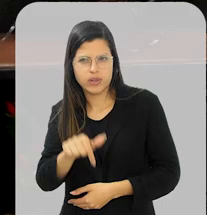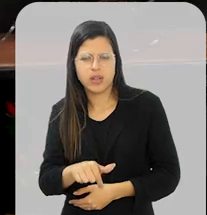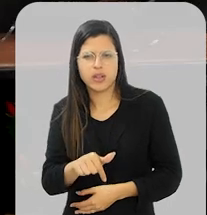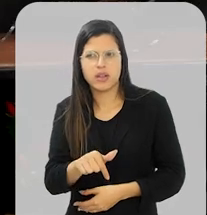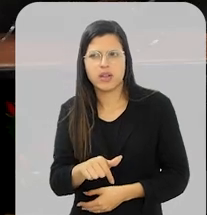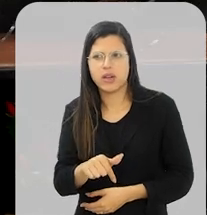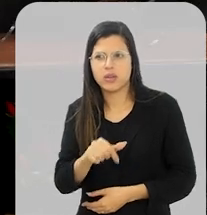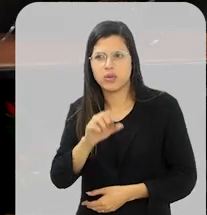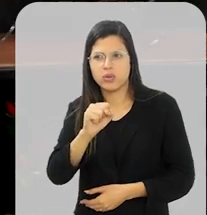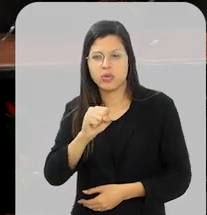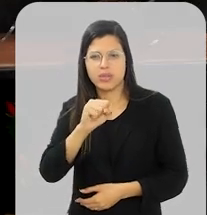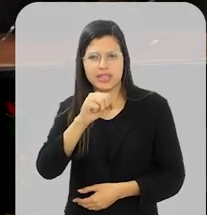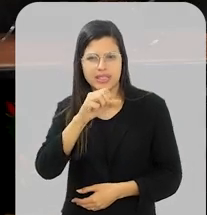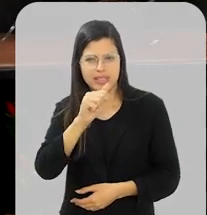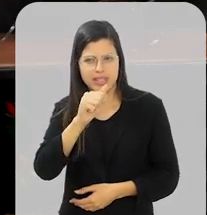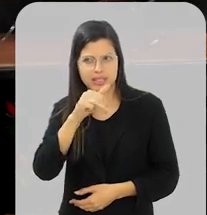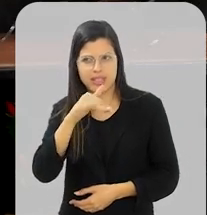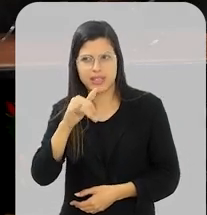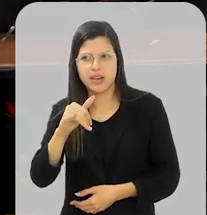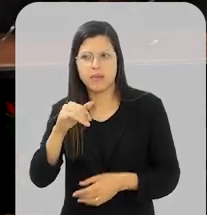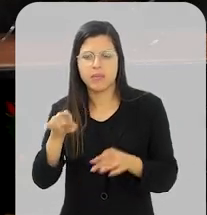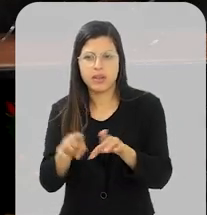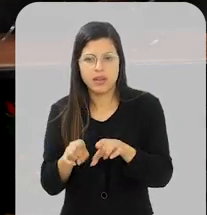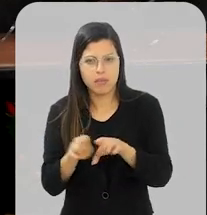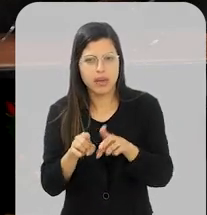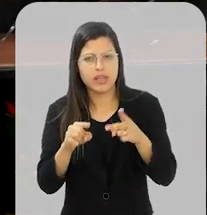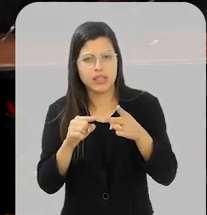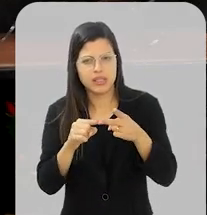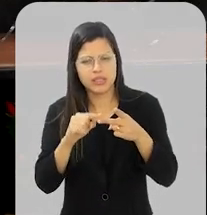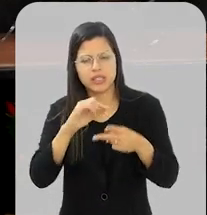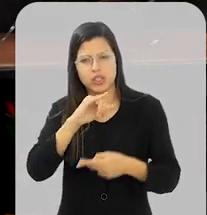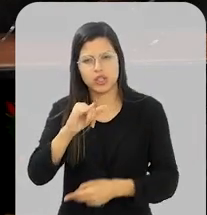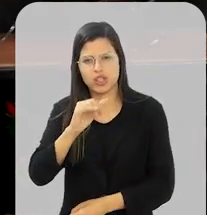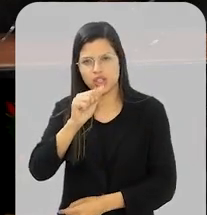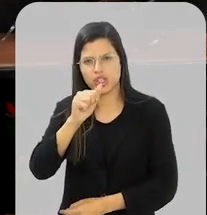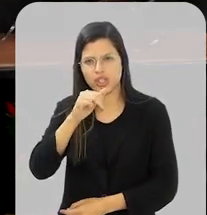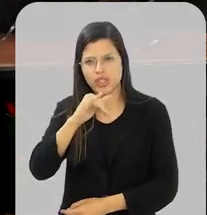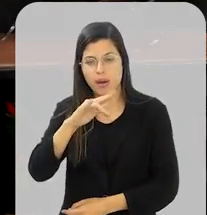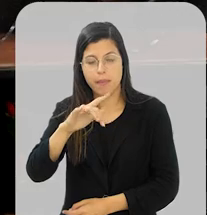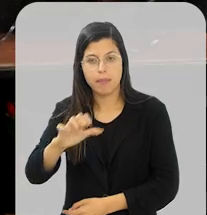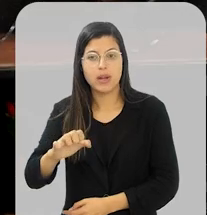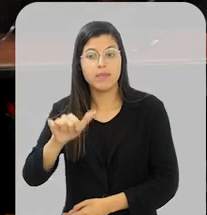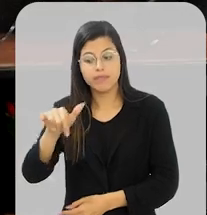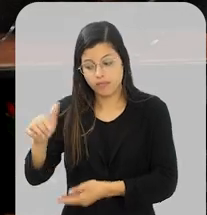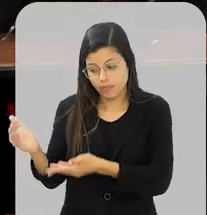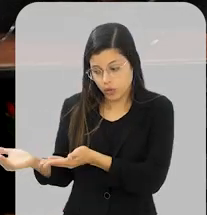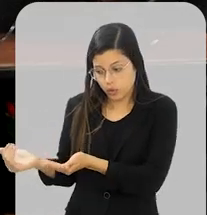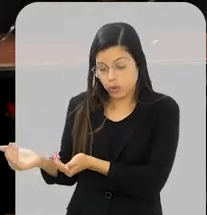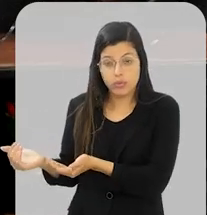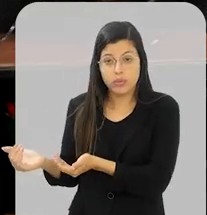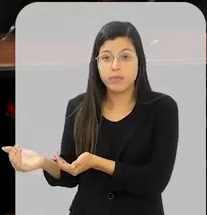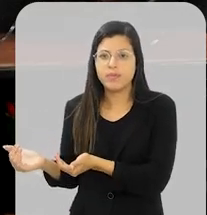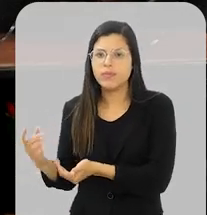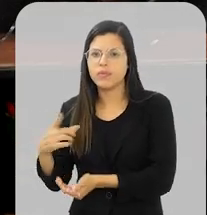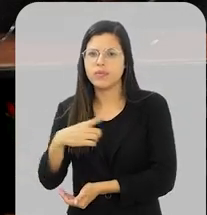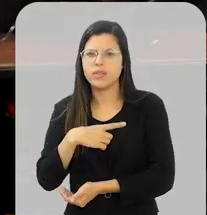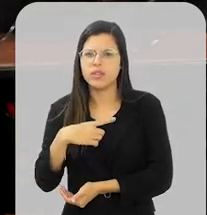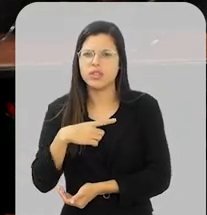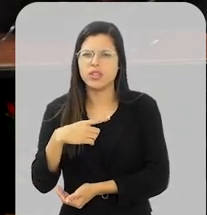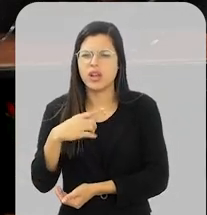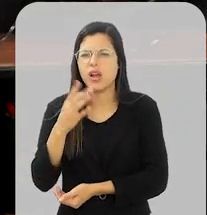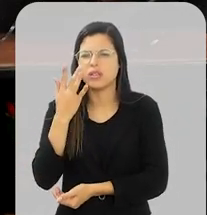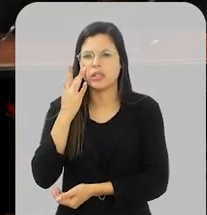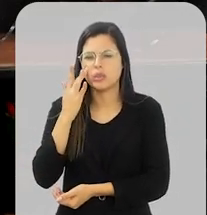Samis Belli e da nossa querida doutora Jamile. Ela, jovem ainda, acho